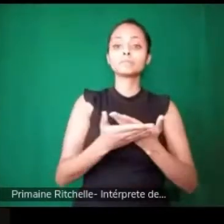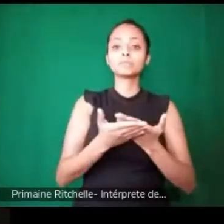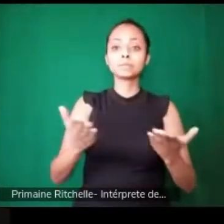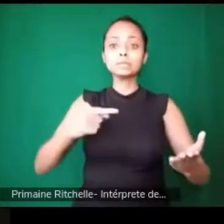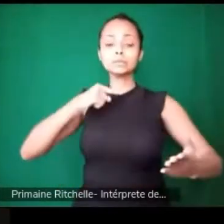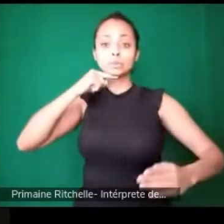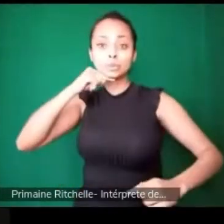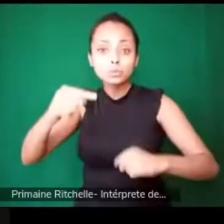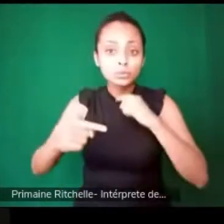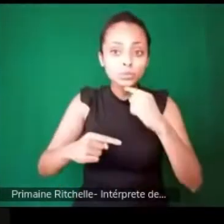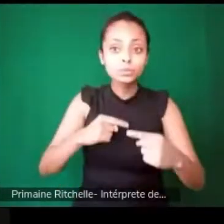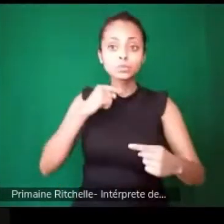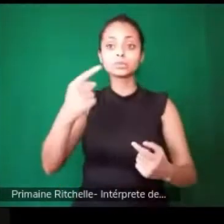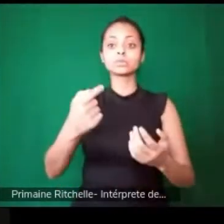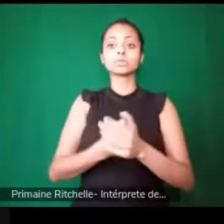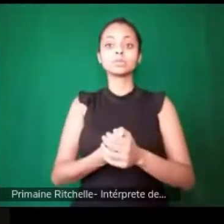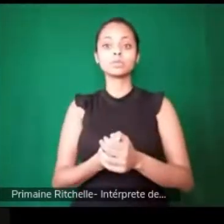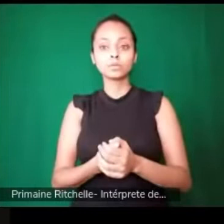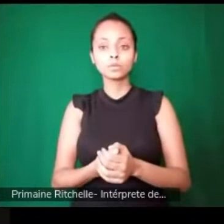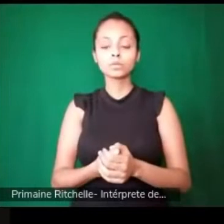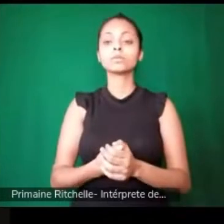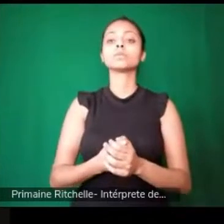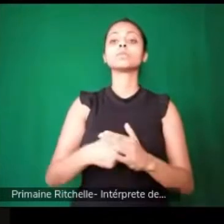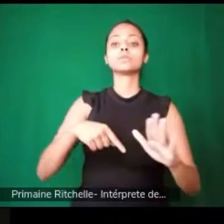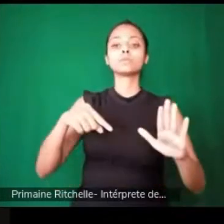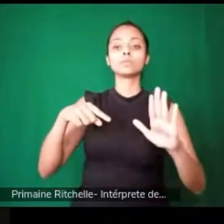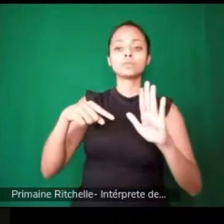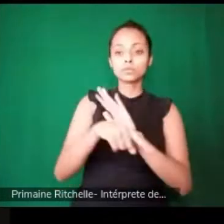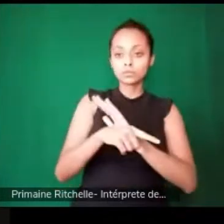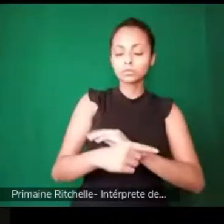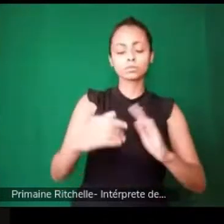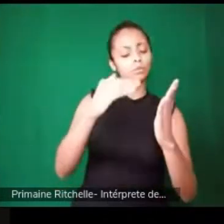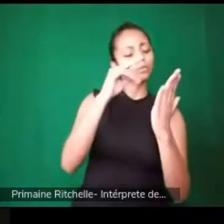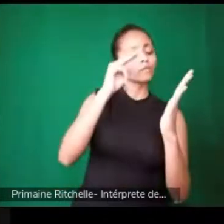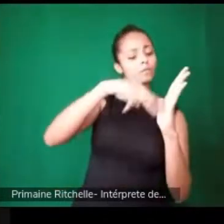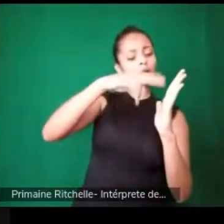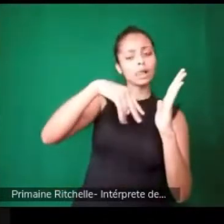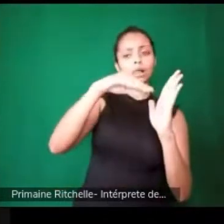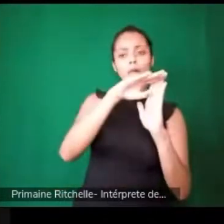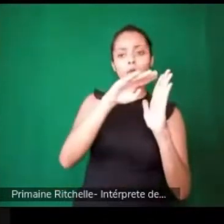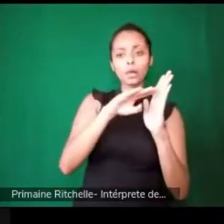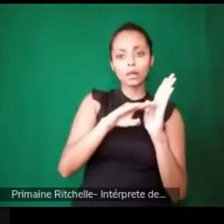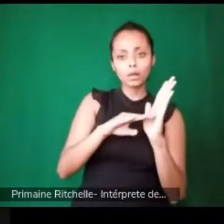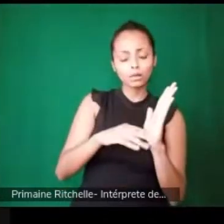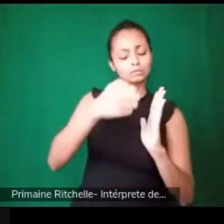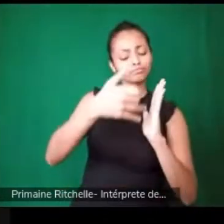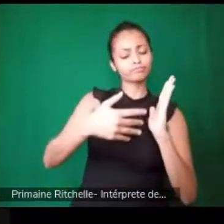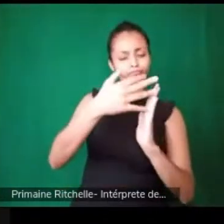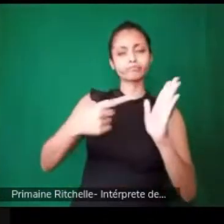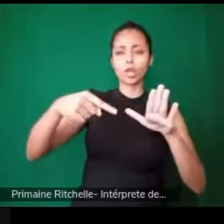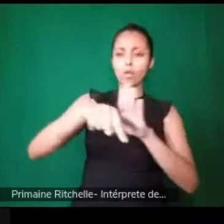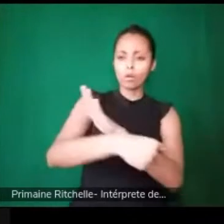né, realizar a leitura do e-book, né, porque lá ele vai trazer todas as informações bem explicadas, né, de forma